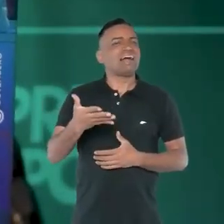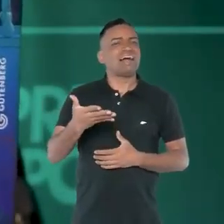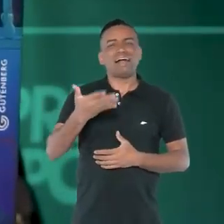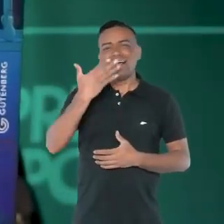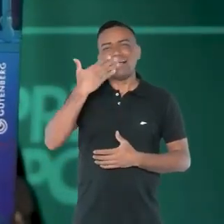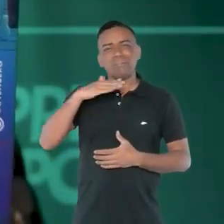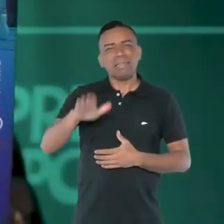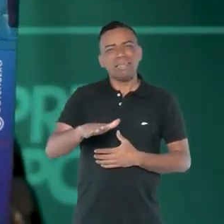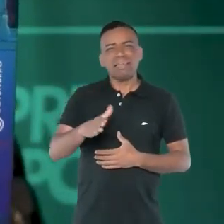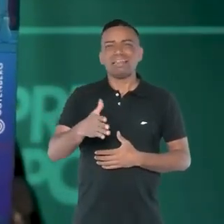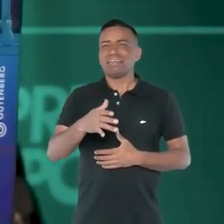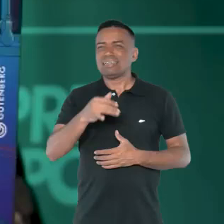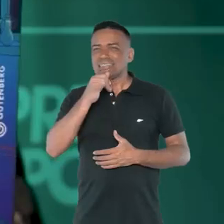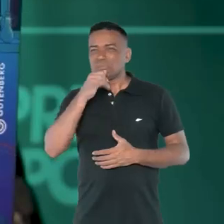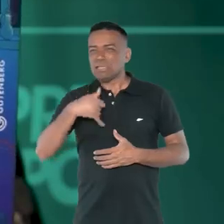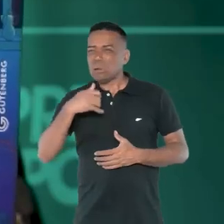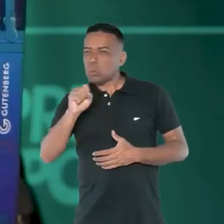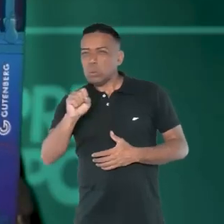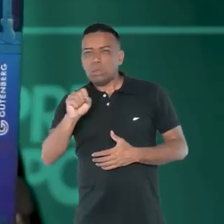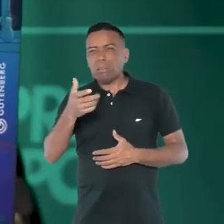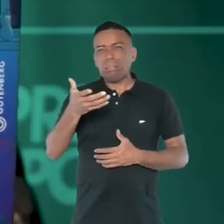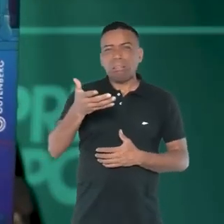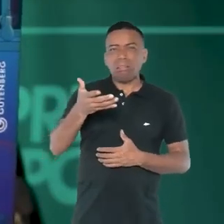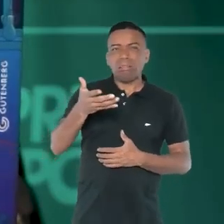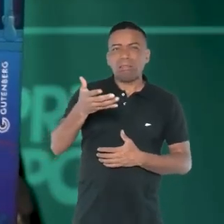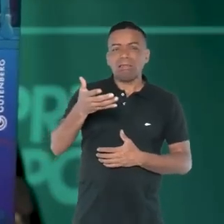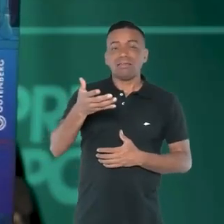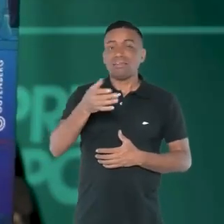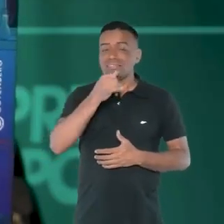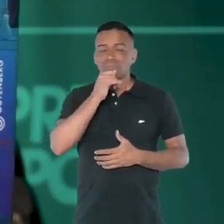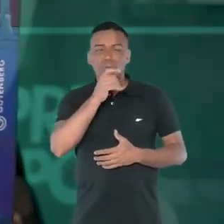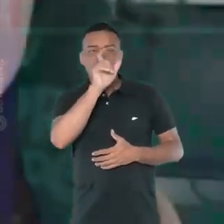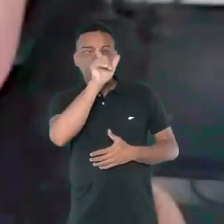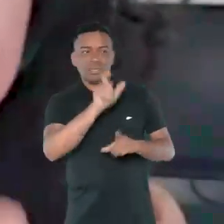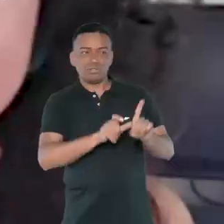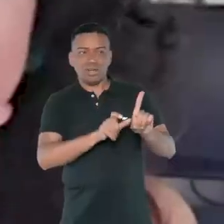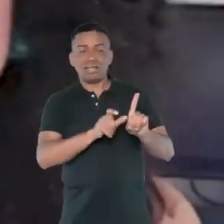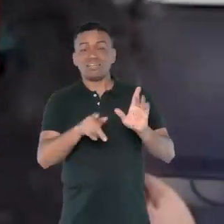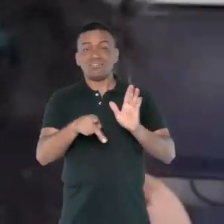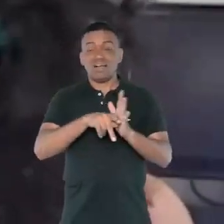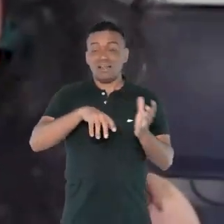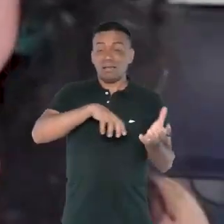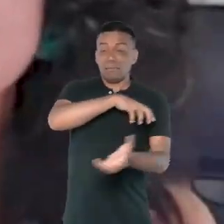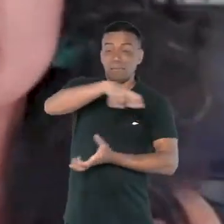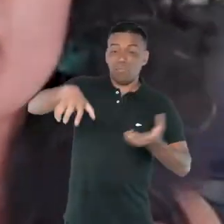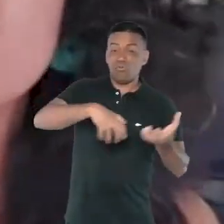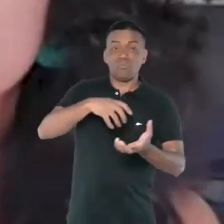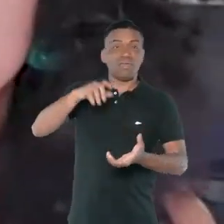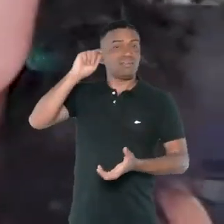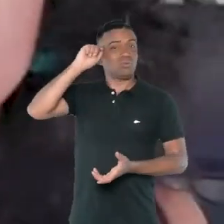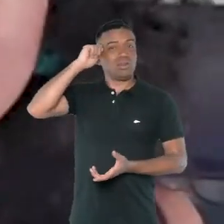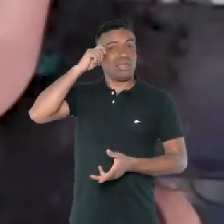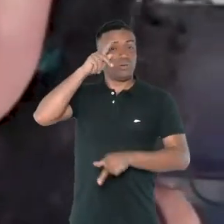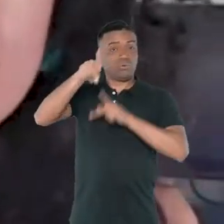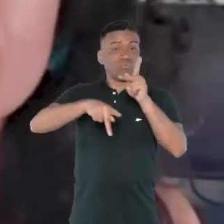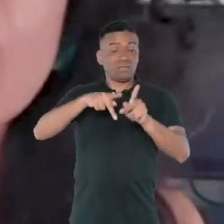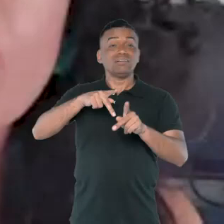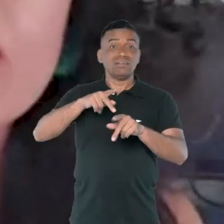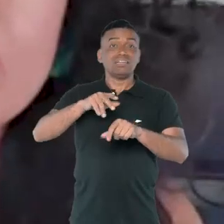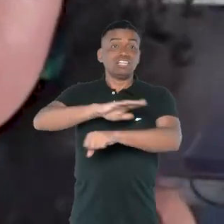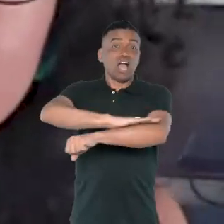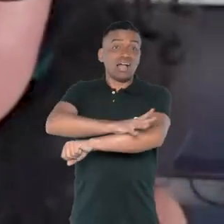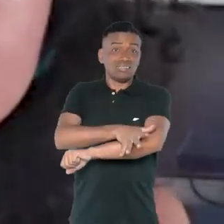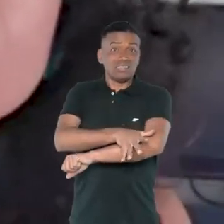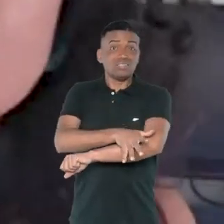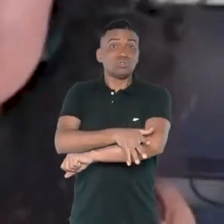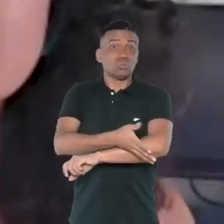um outro momento que uma menininha assim de 6º ano falou assim, sabe aquele momento, dentro dos segredos também, que a fulana de tal fala no